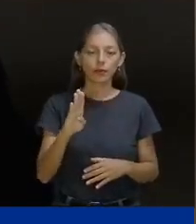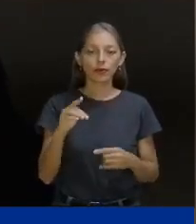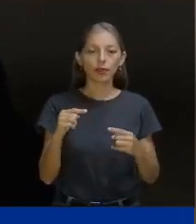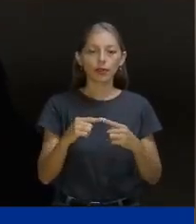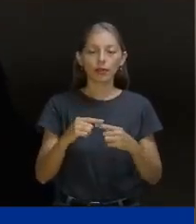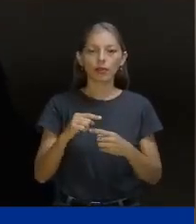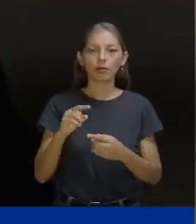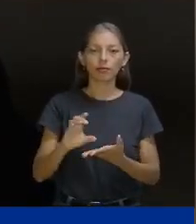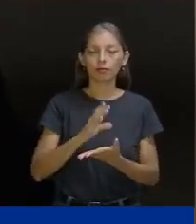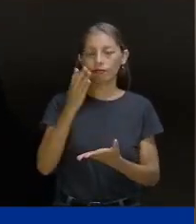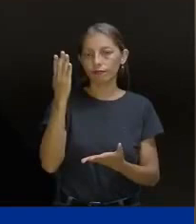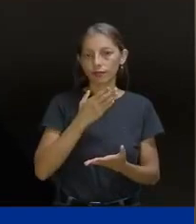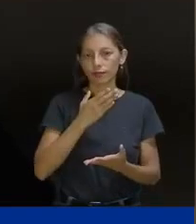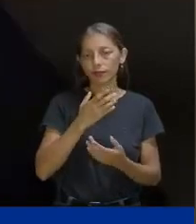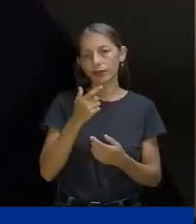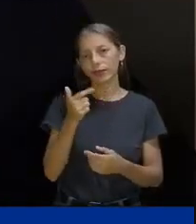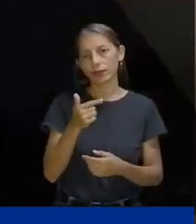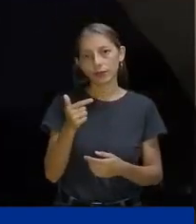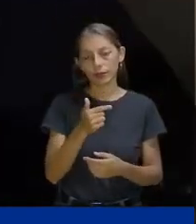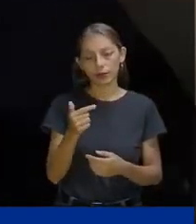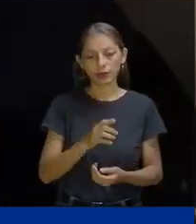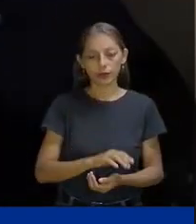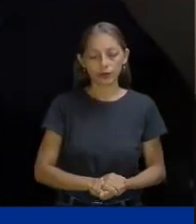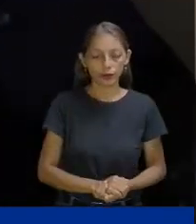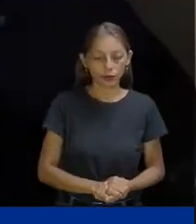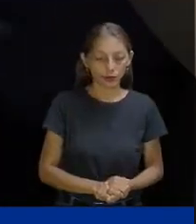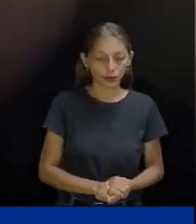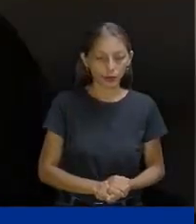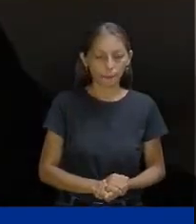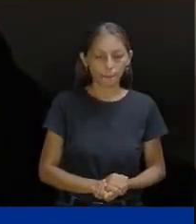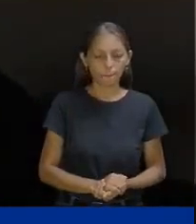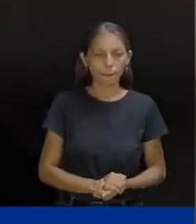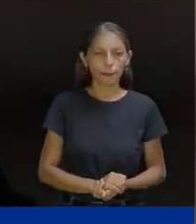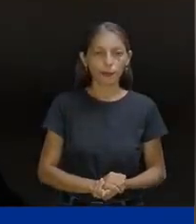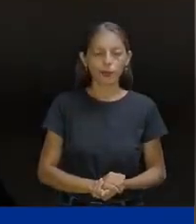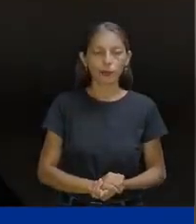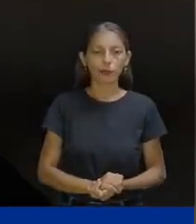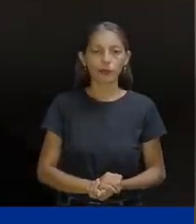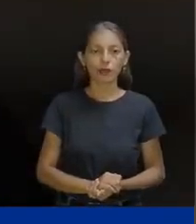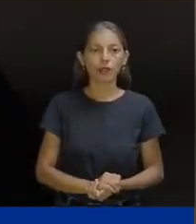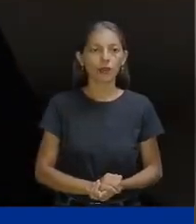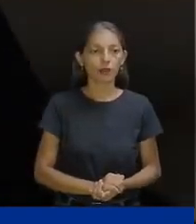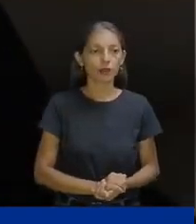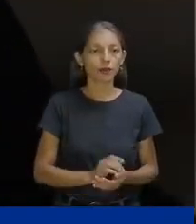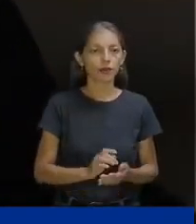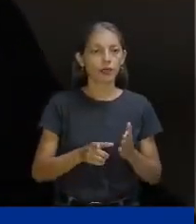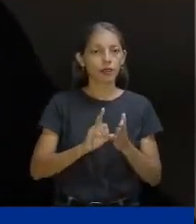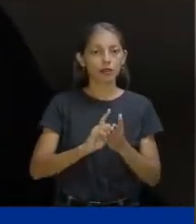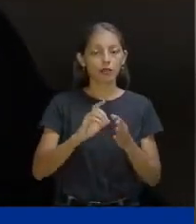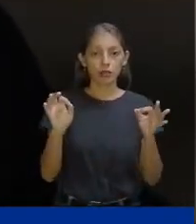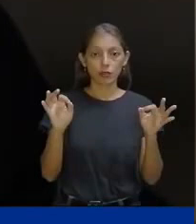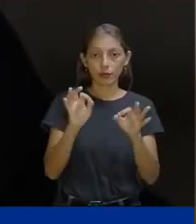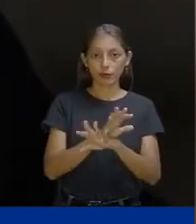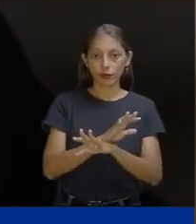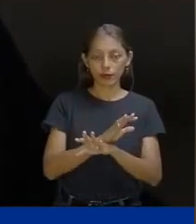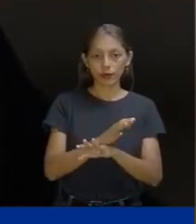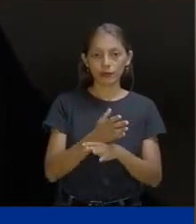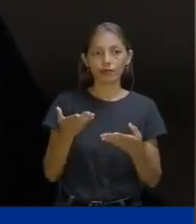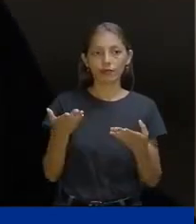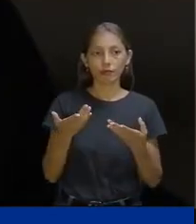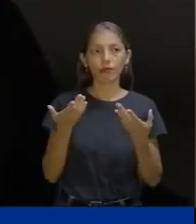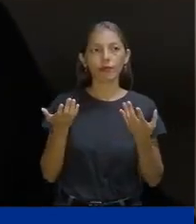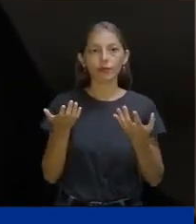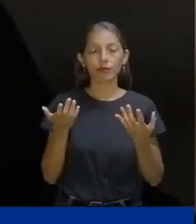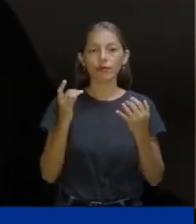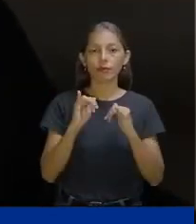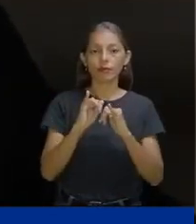no desembargador João Lages, presidente do TRE Amapá. Na barra inferior da tela, 21ª sessão judiciária ordinária